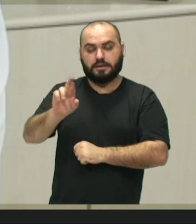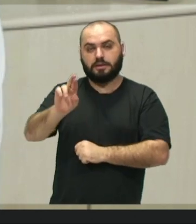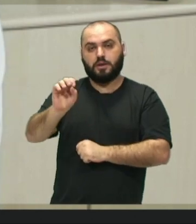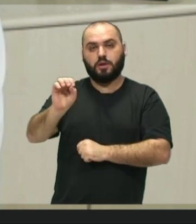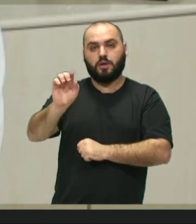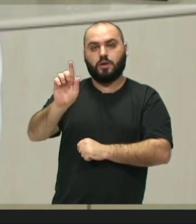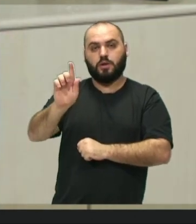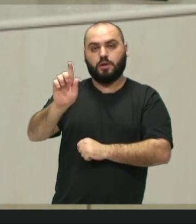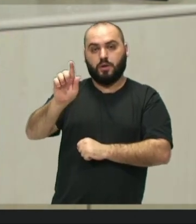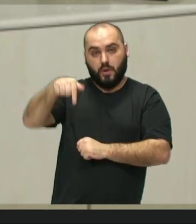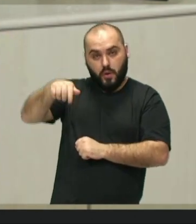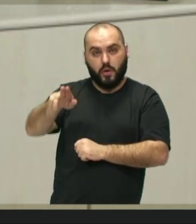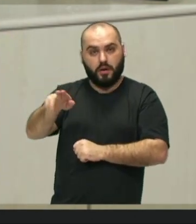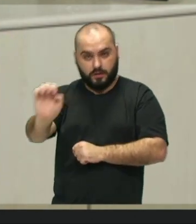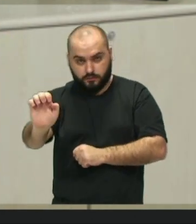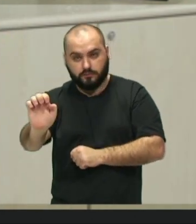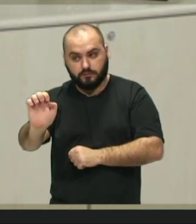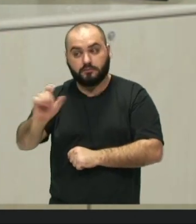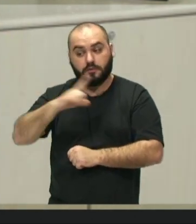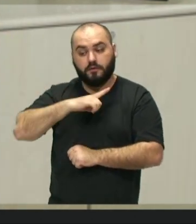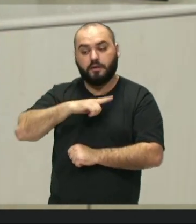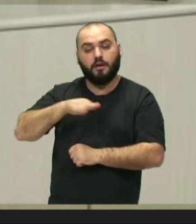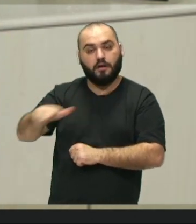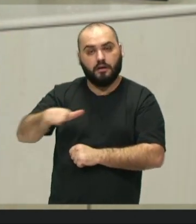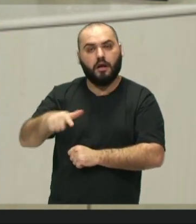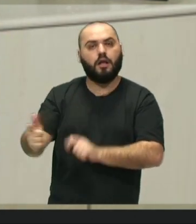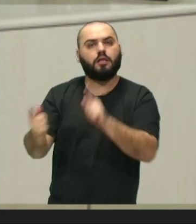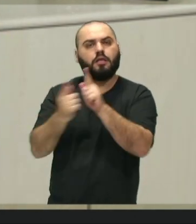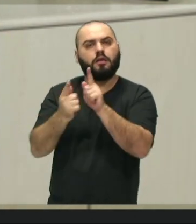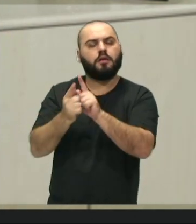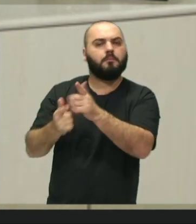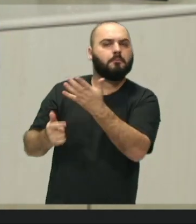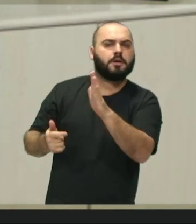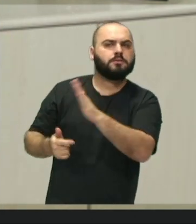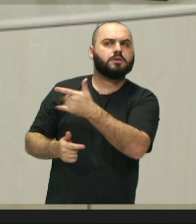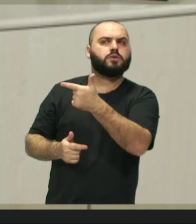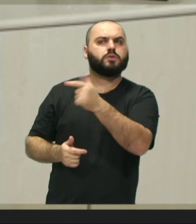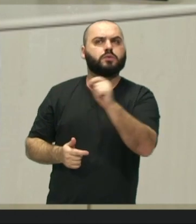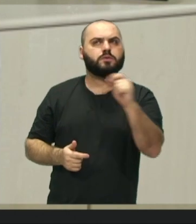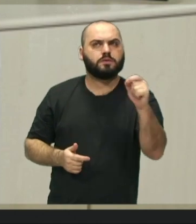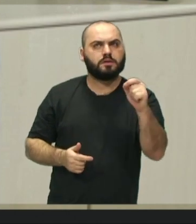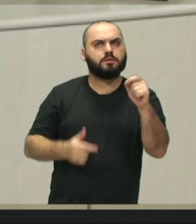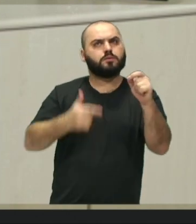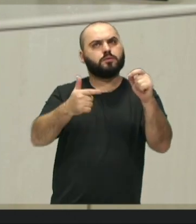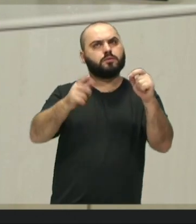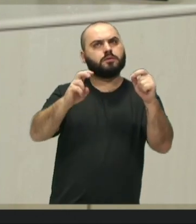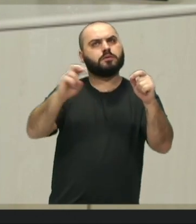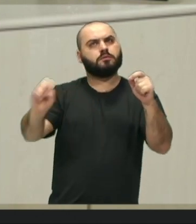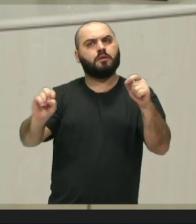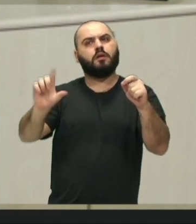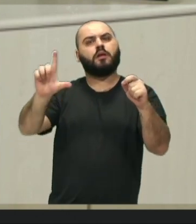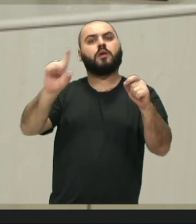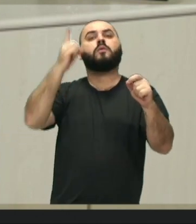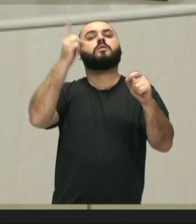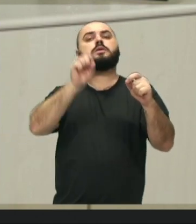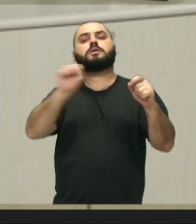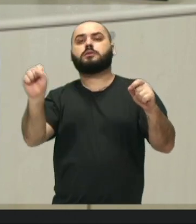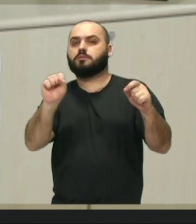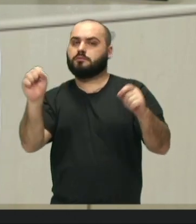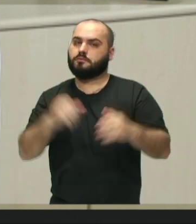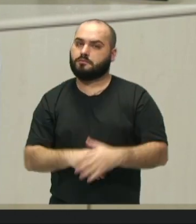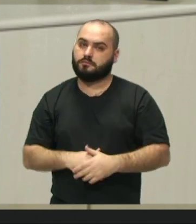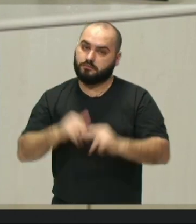de baixo, uma estação compacta, e ela passa a atender aproximadamente 200, 250 litros por segundo. Naturalmente que com isso a gente tem